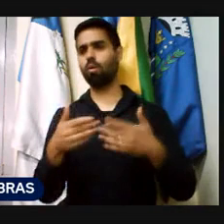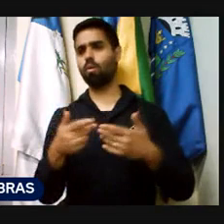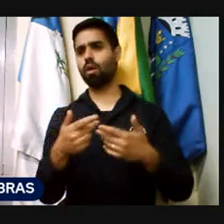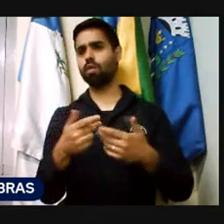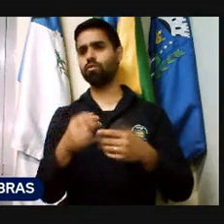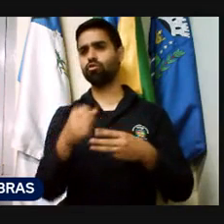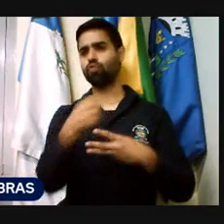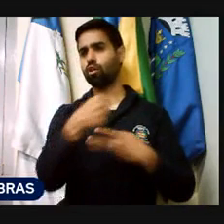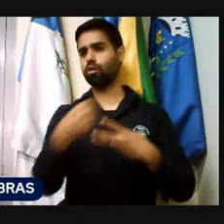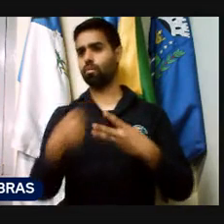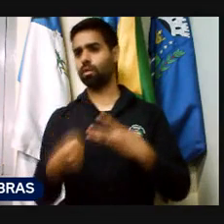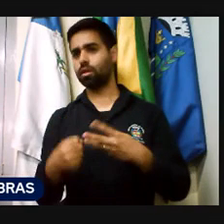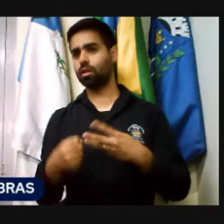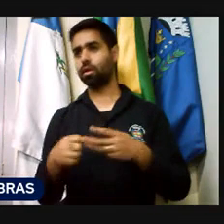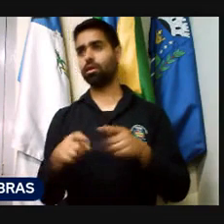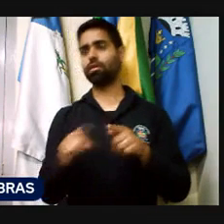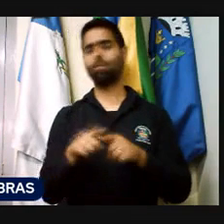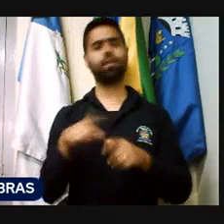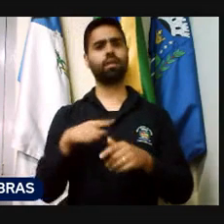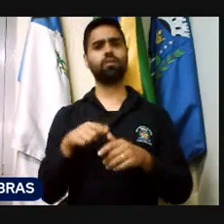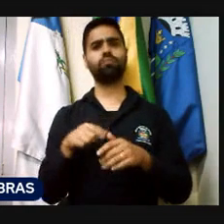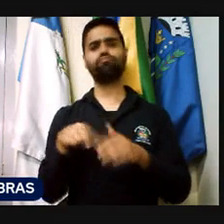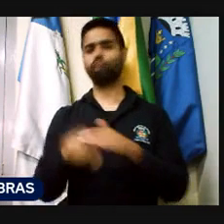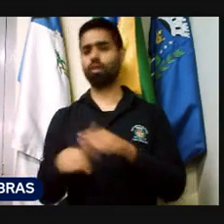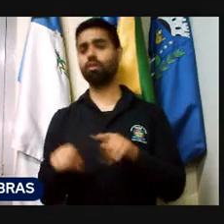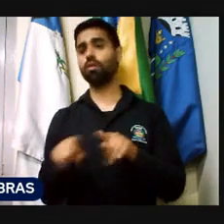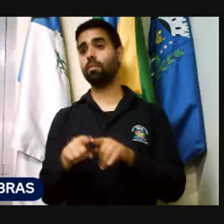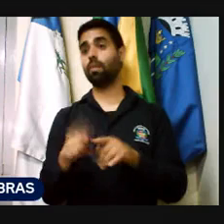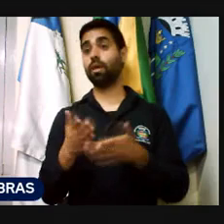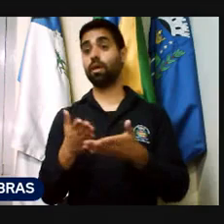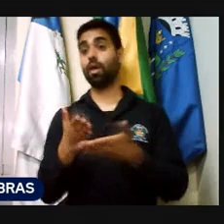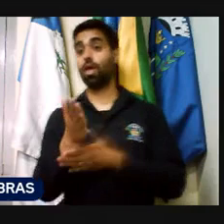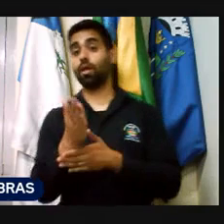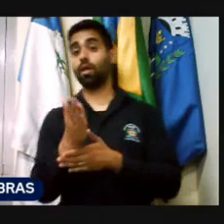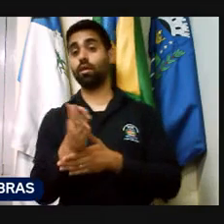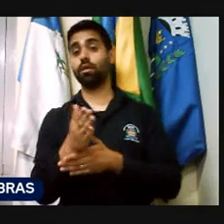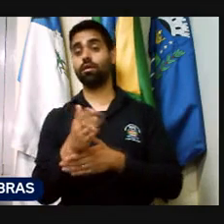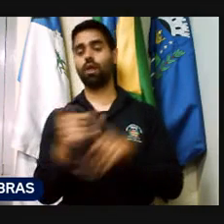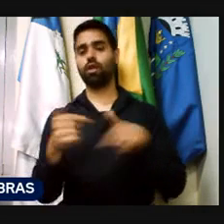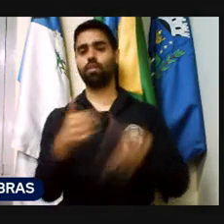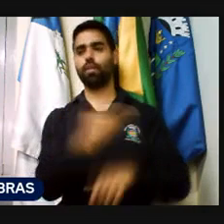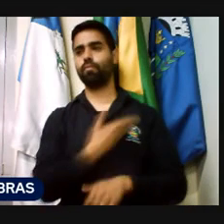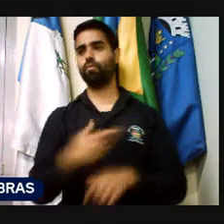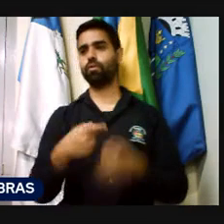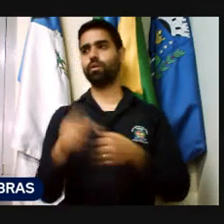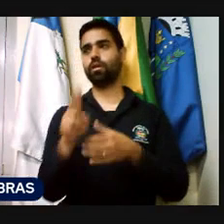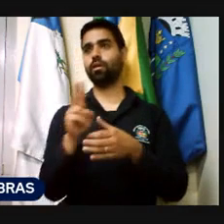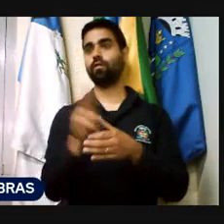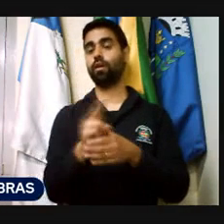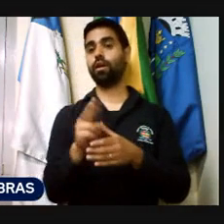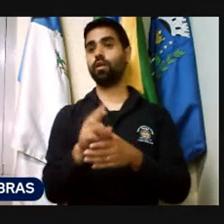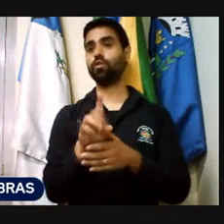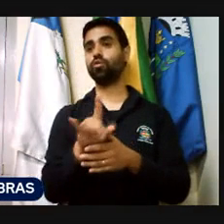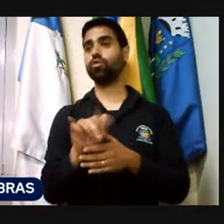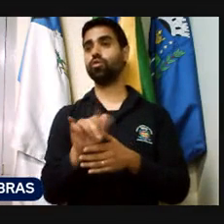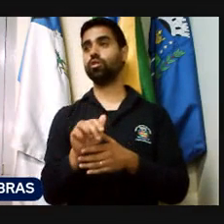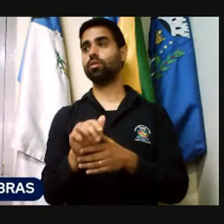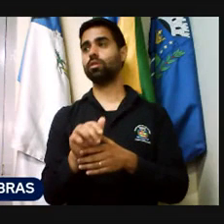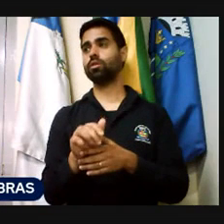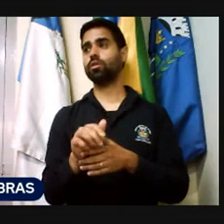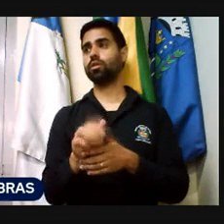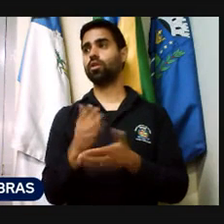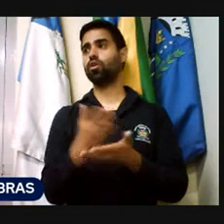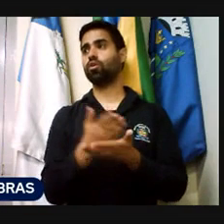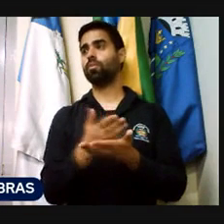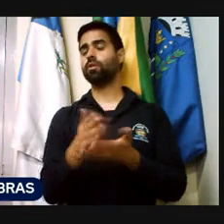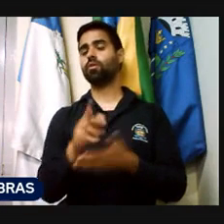poderes, incluindo suas autarquias e fundações, que ingressarem no serviço público do município de Valença a partir da data do início da